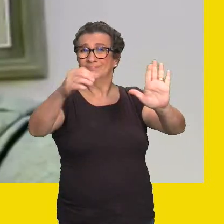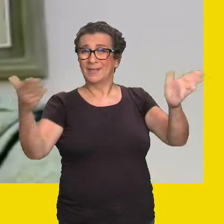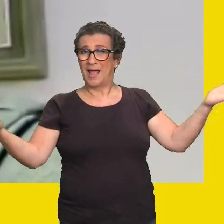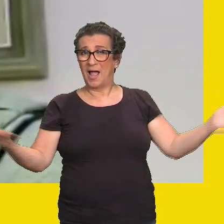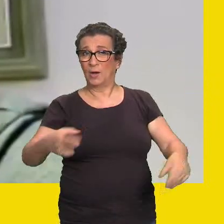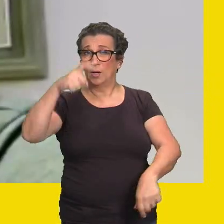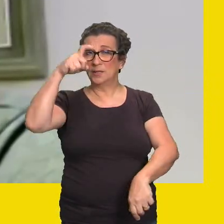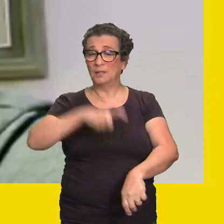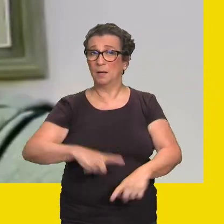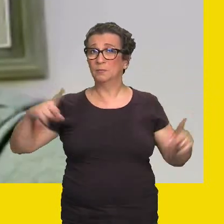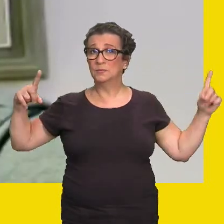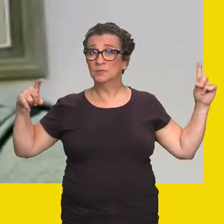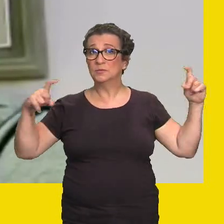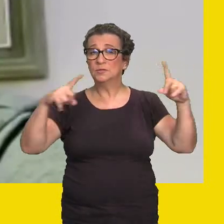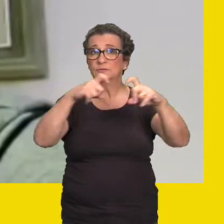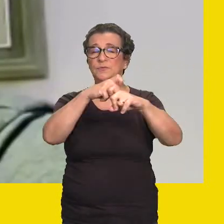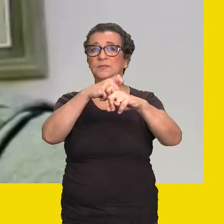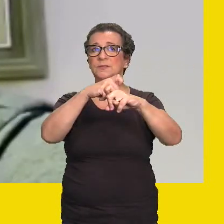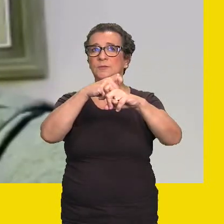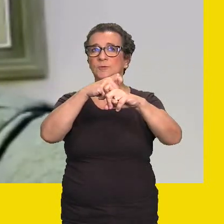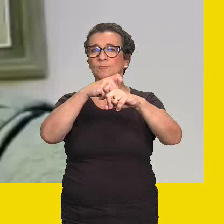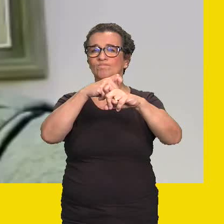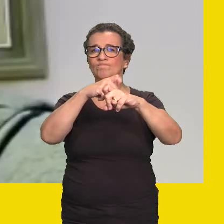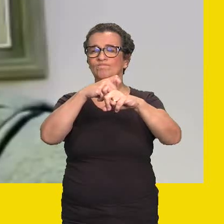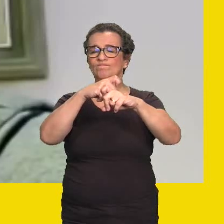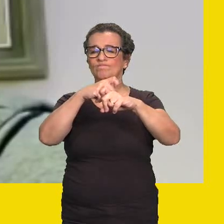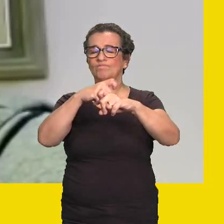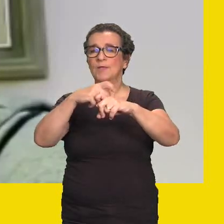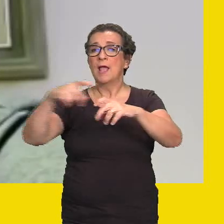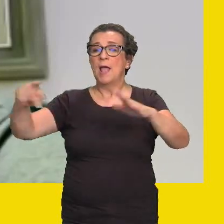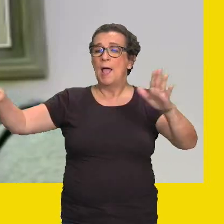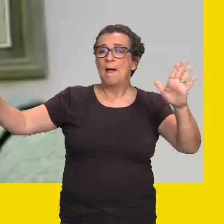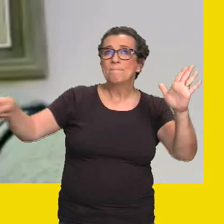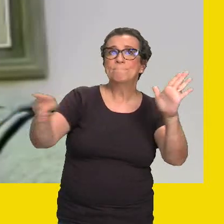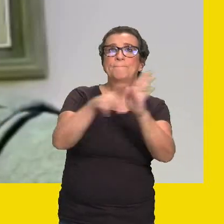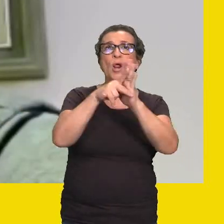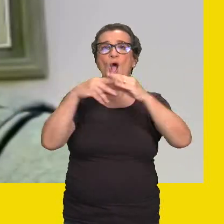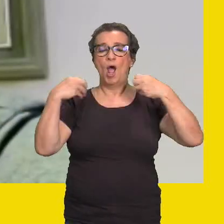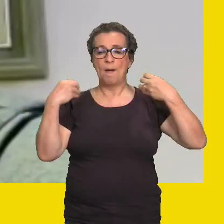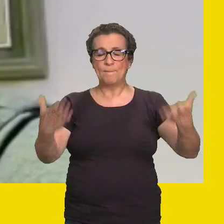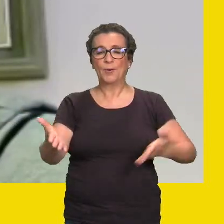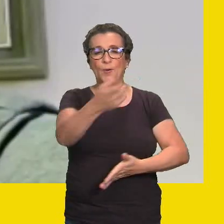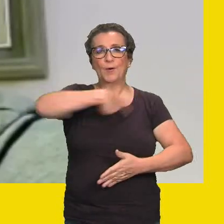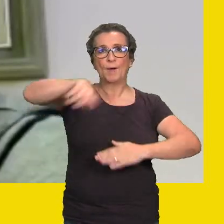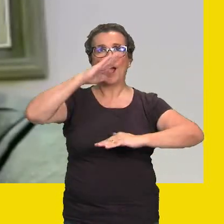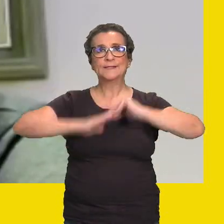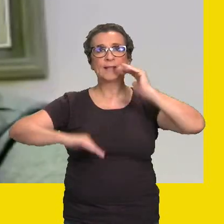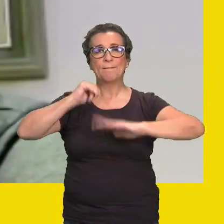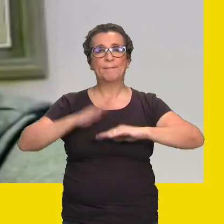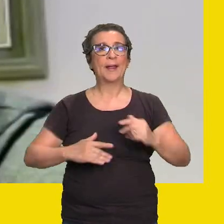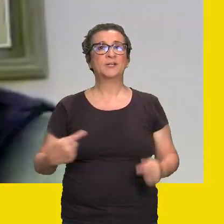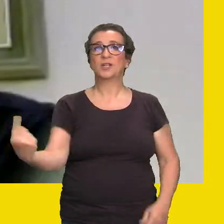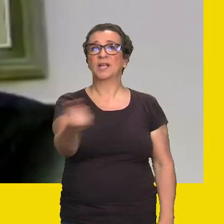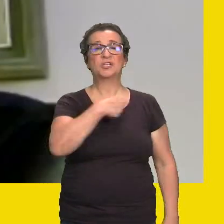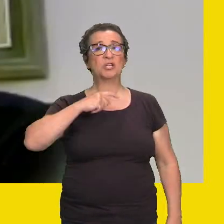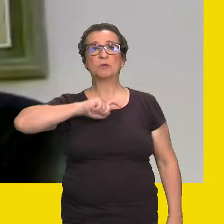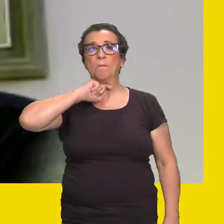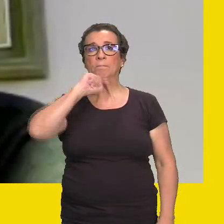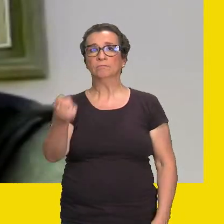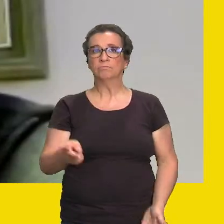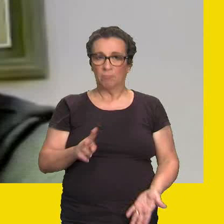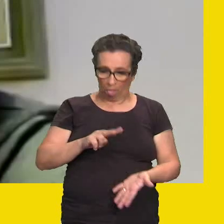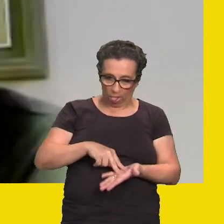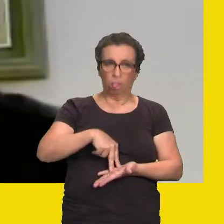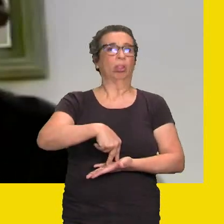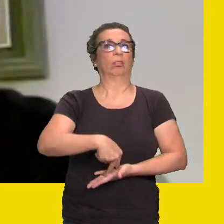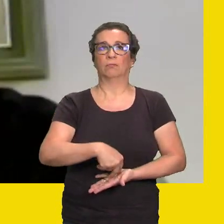difíceis, à luz da nossa prática, a gente realmente não vai conseguir avançar. Mas então, para a gente